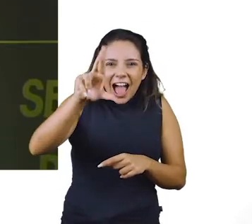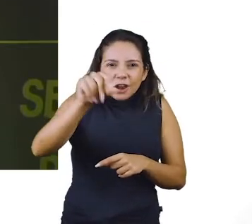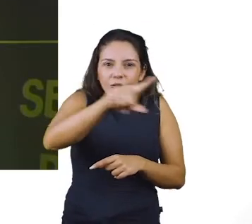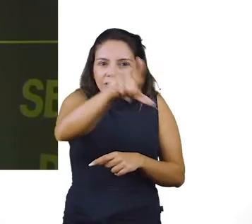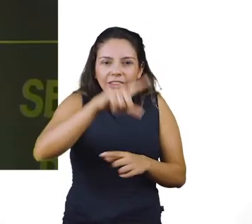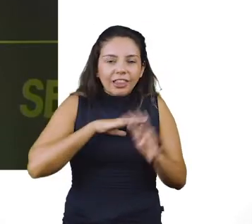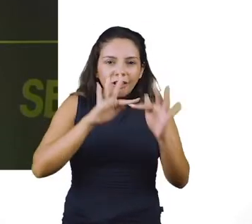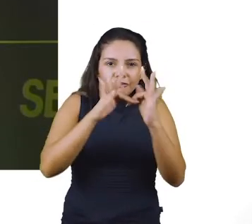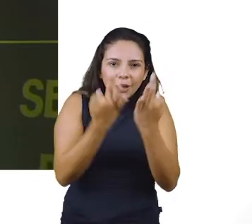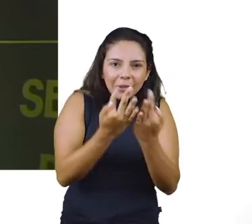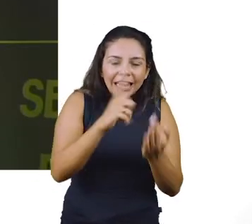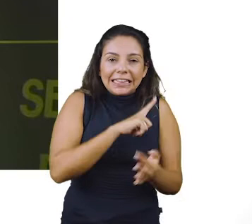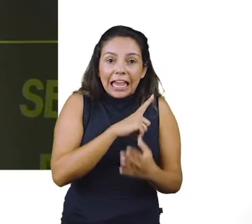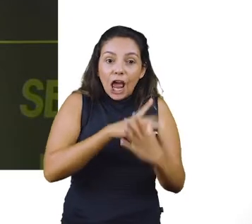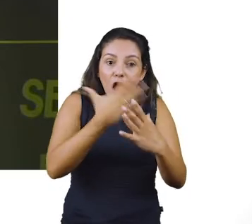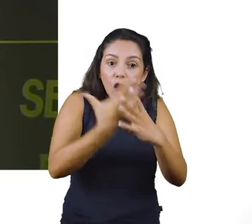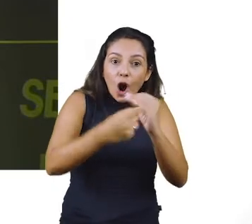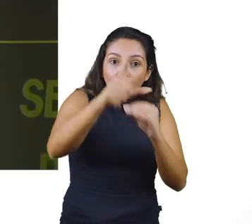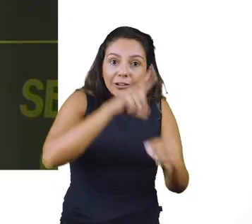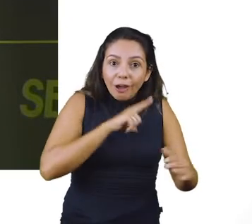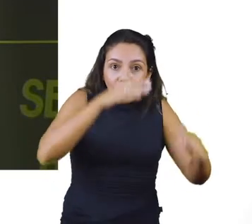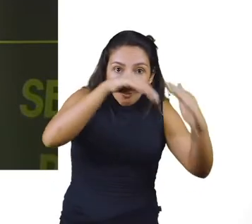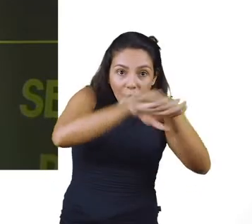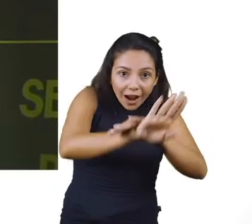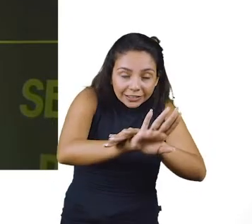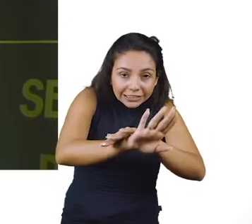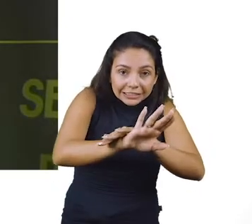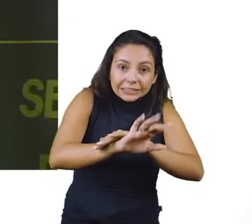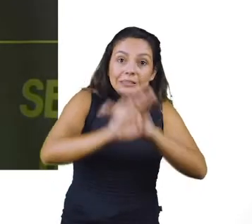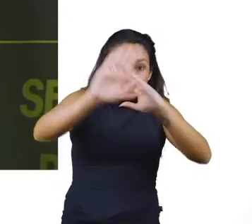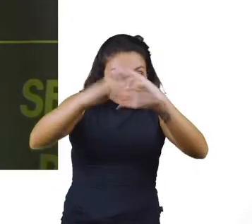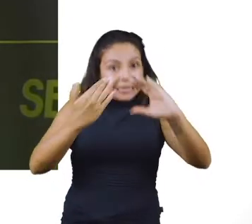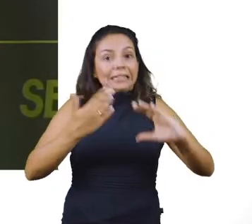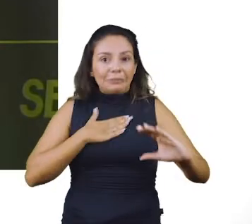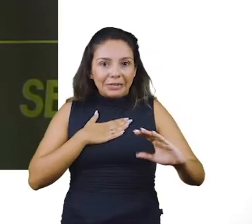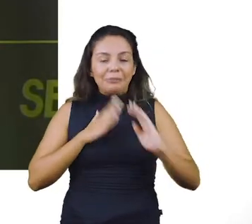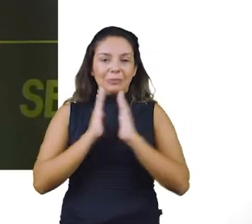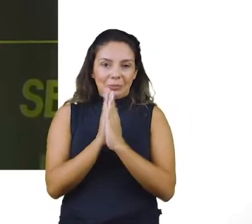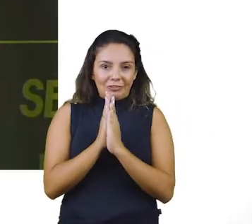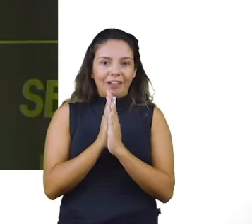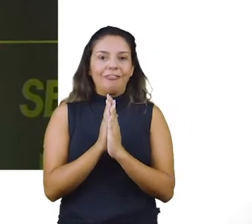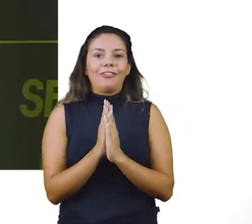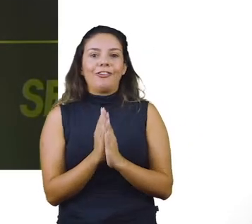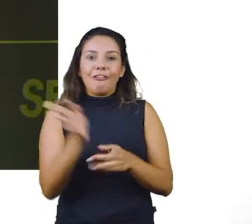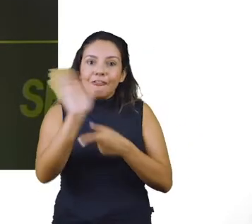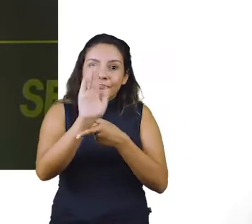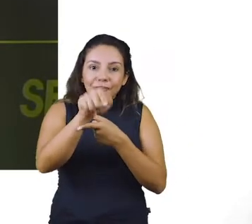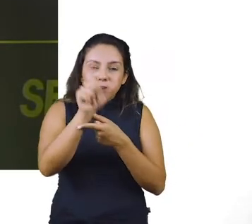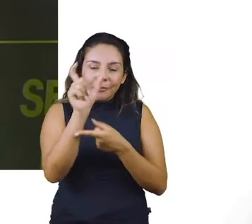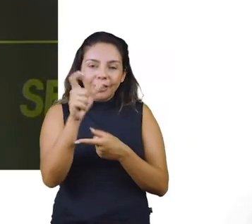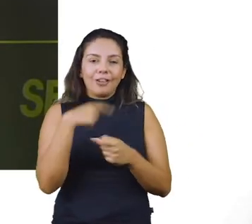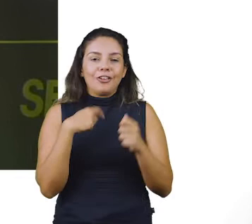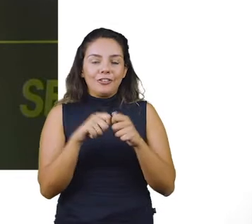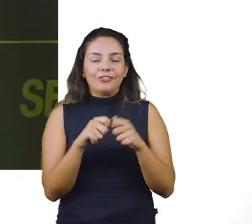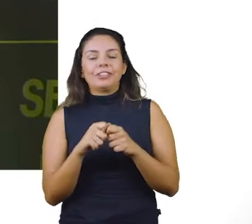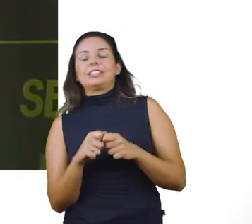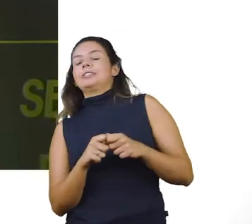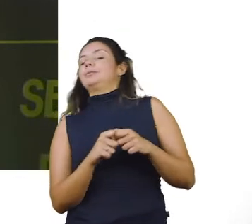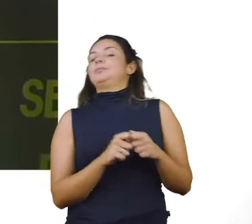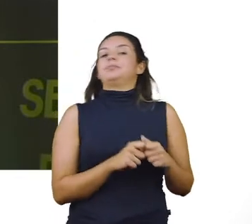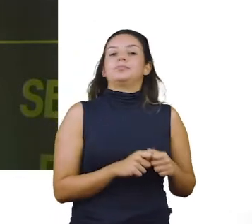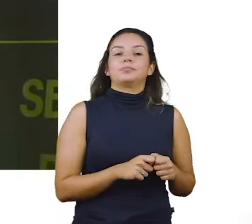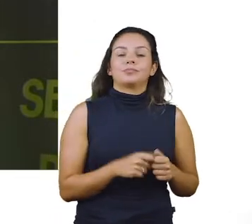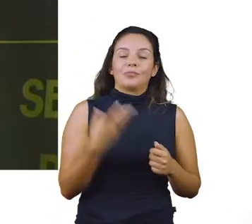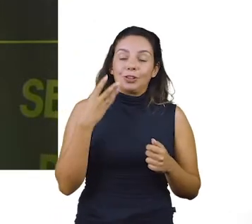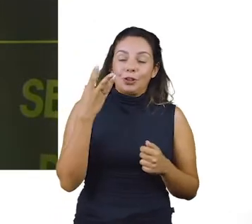Feldman, por acaso estiver assistindo e puder me arranjar uma cópia desse filme que ele fez, o meu conto Estranhas